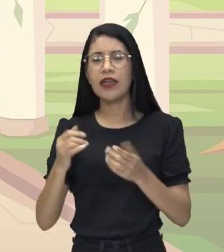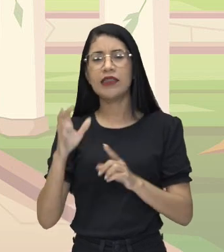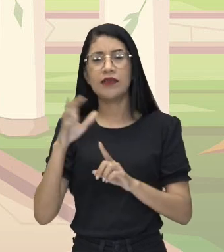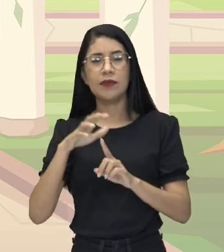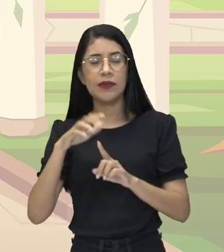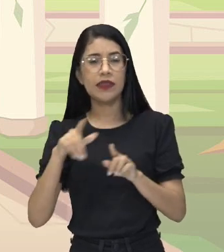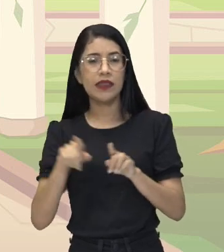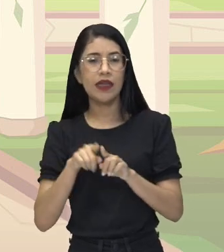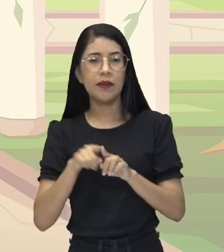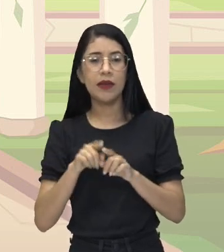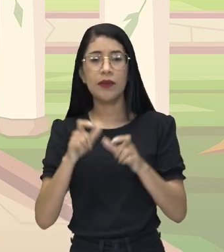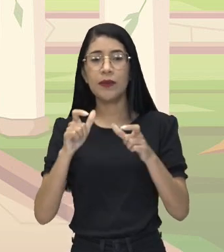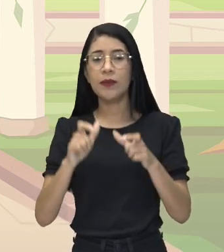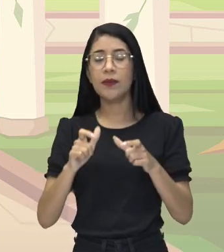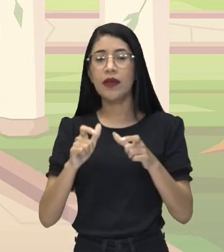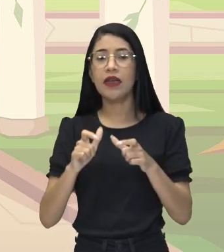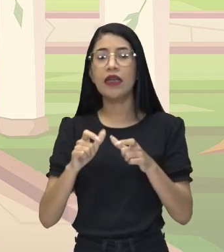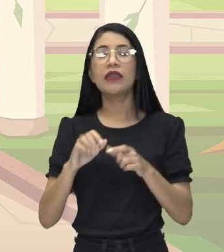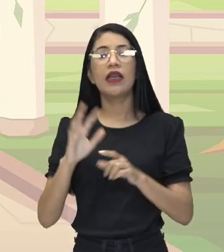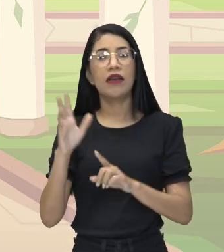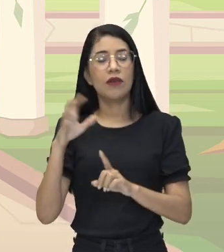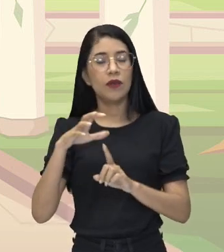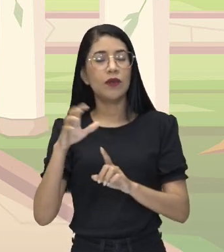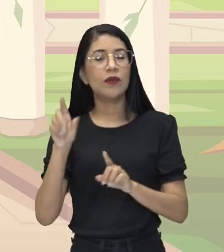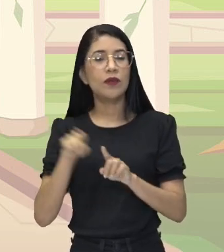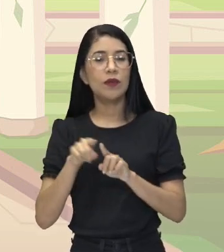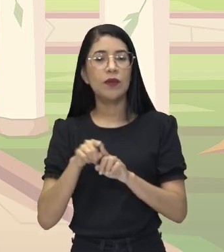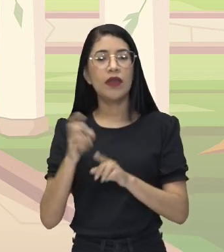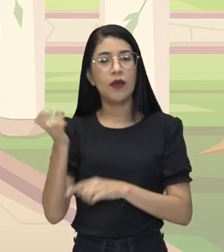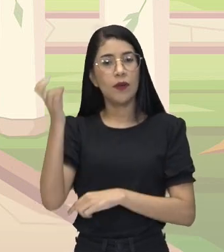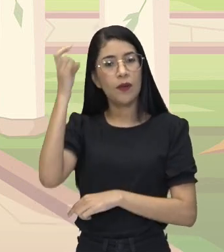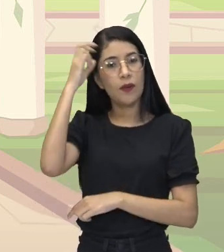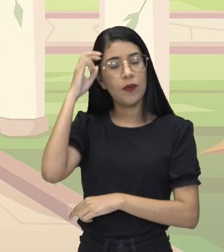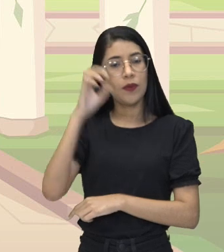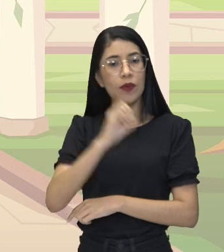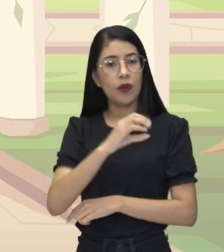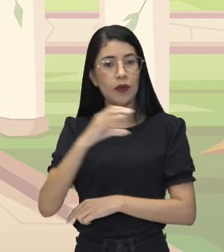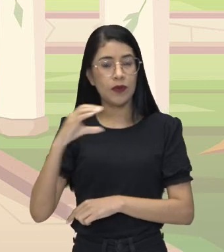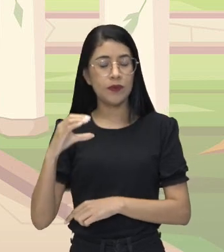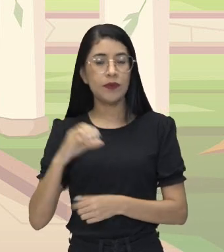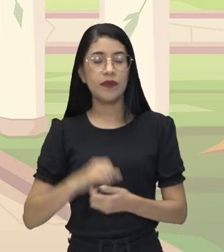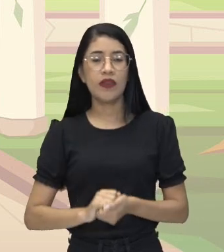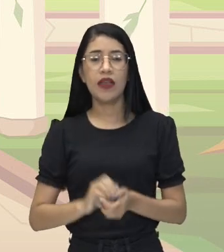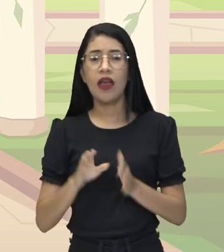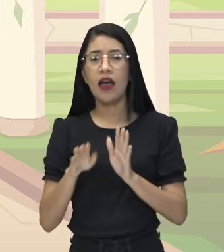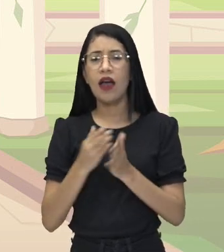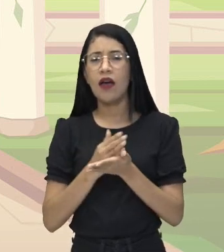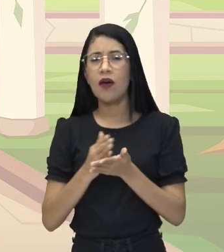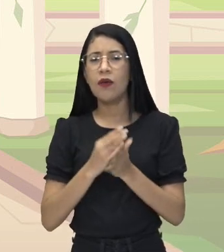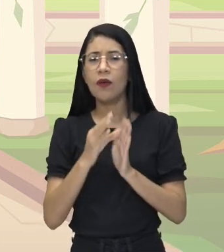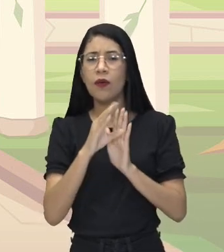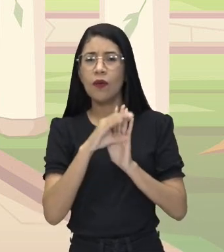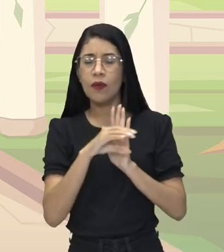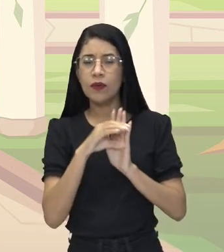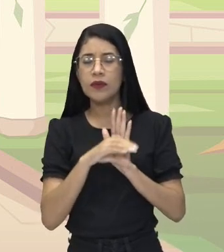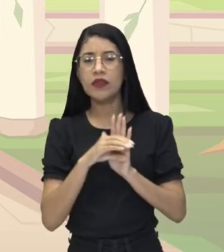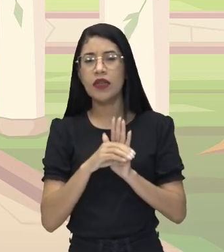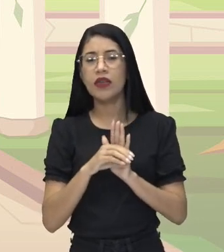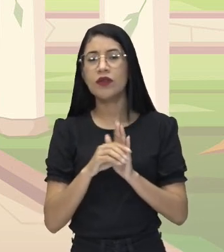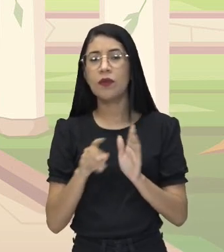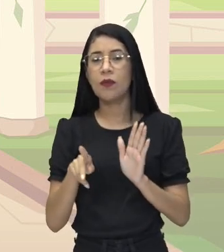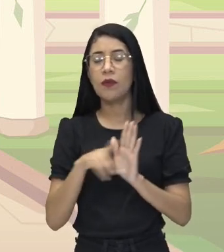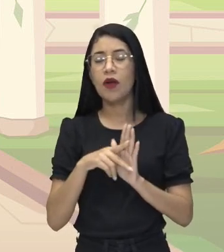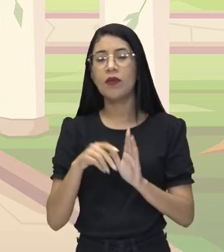influência aonde? Na cultura ocidental. Então, vamos ver alguns conceitos que envolvem essa arte grega,